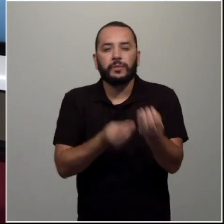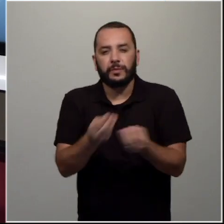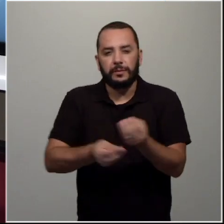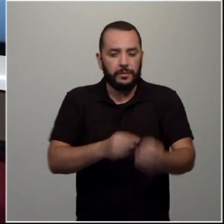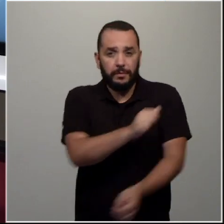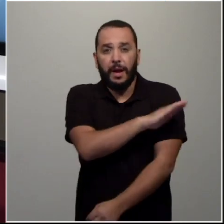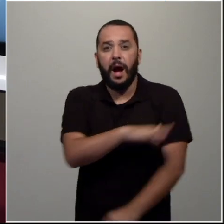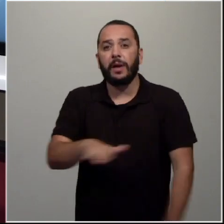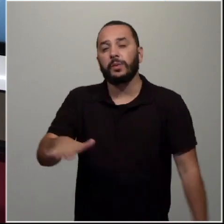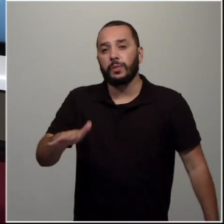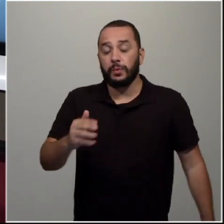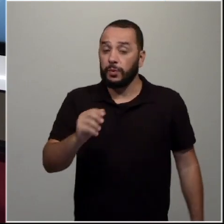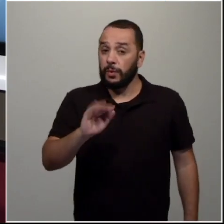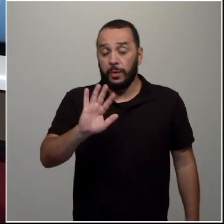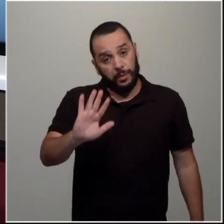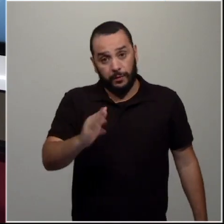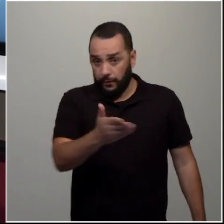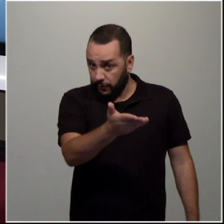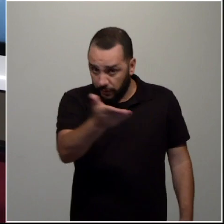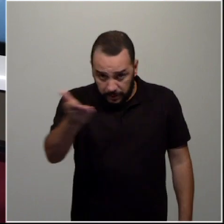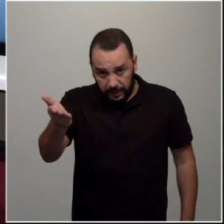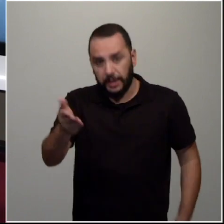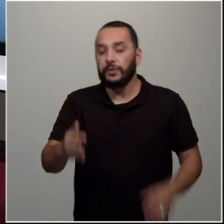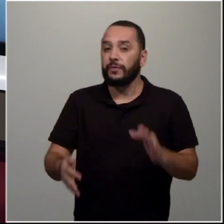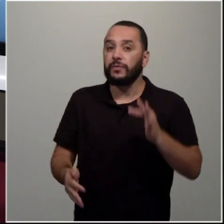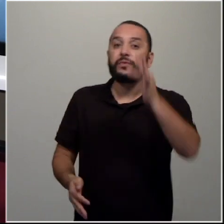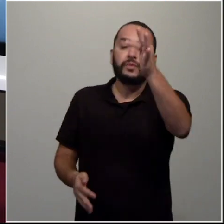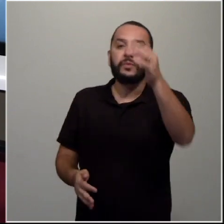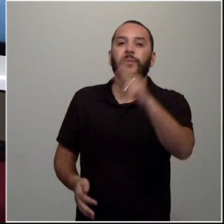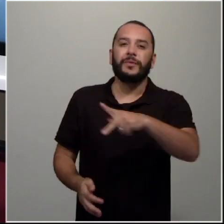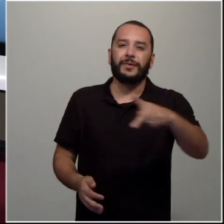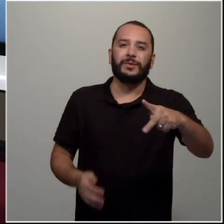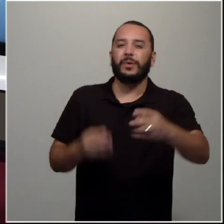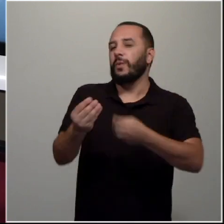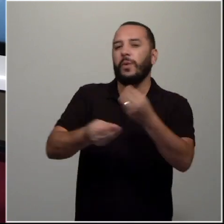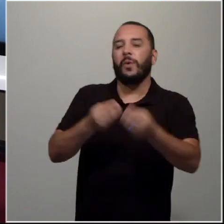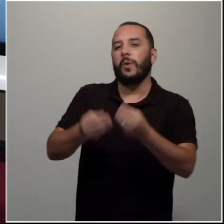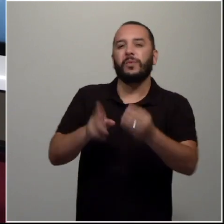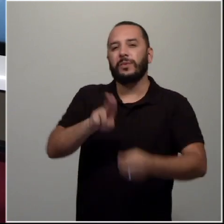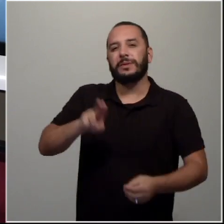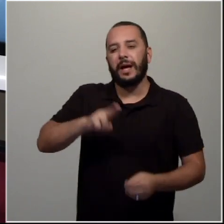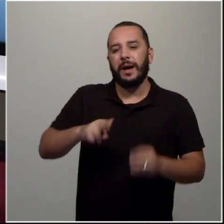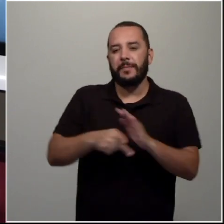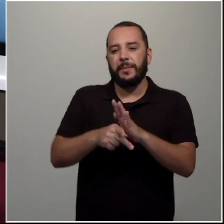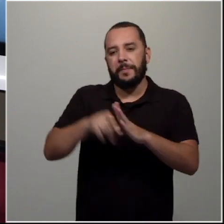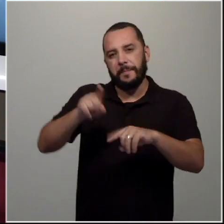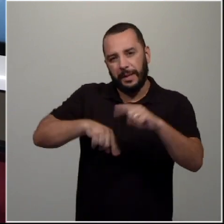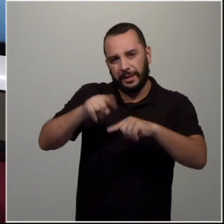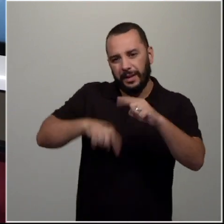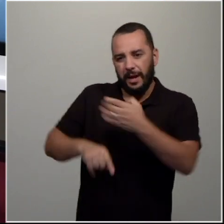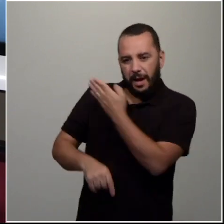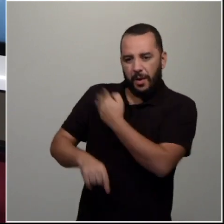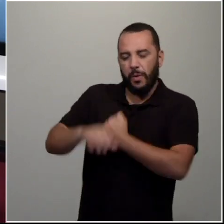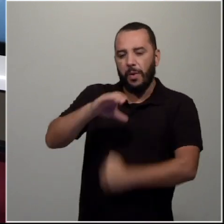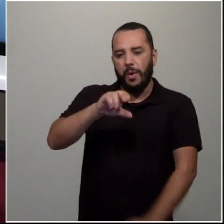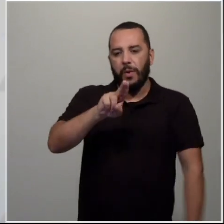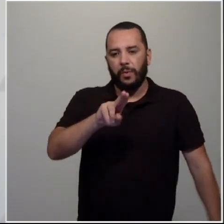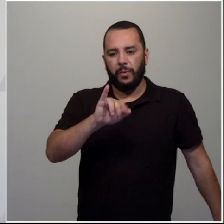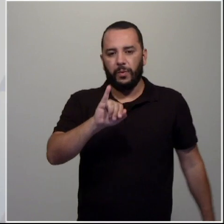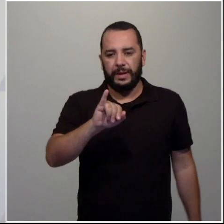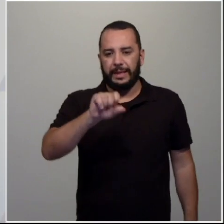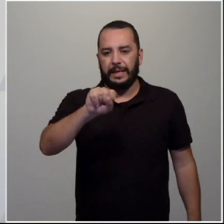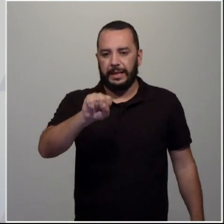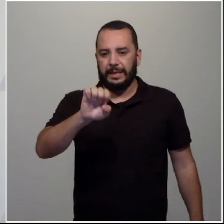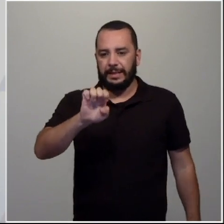podem é como que você é que vocês como futuros professores podem usar o material cozinhar em sala de aula com os alunos então aqui tem uma